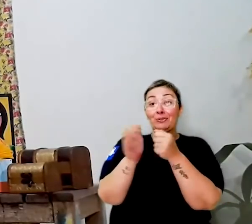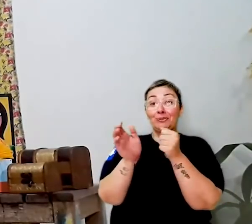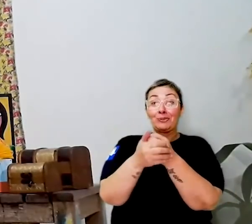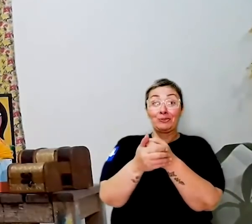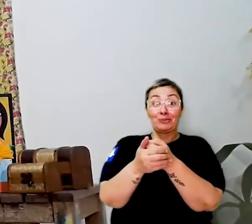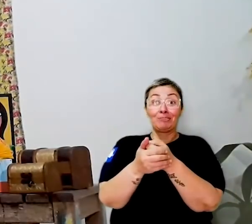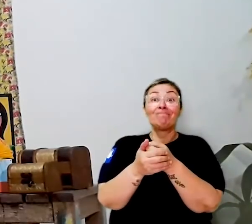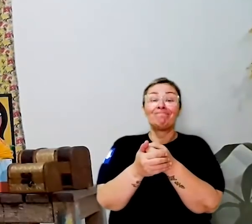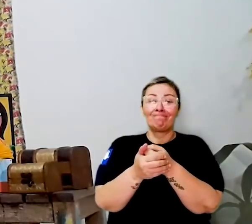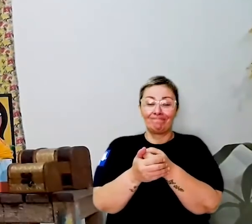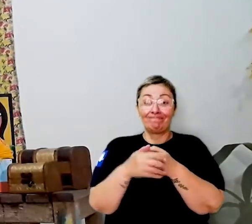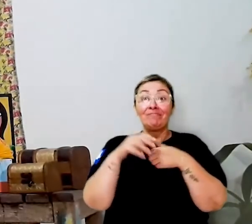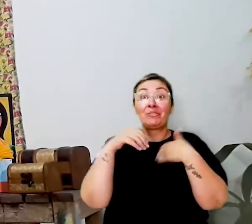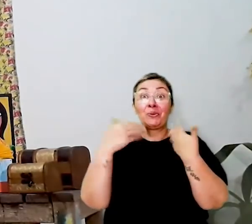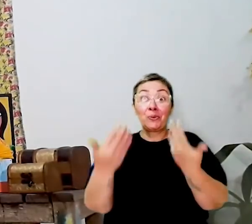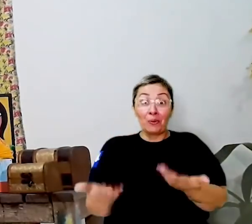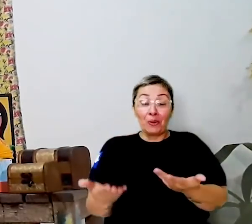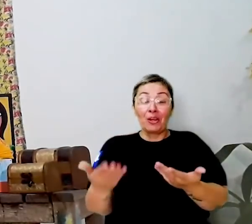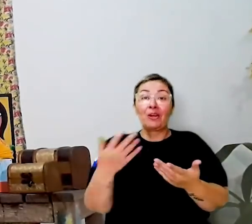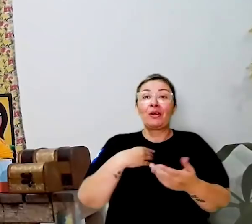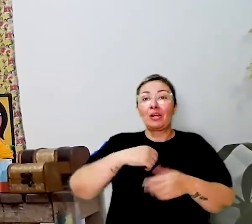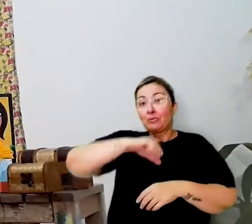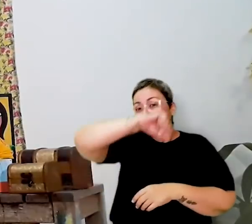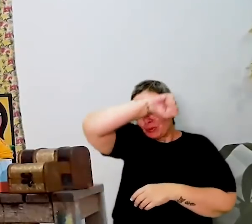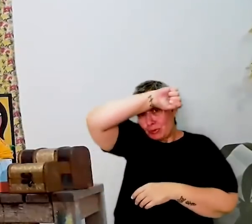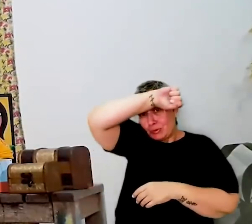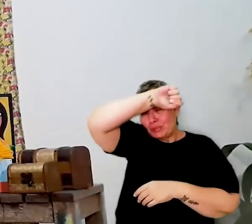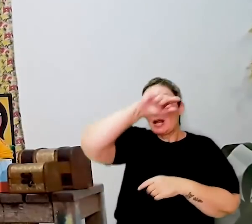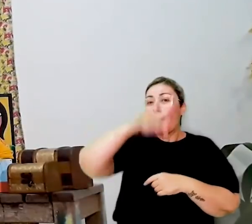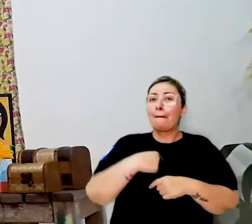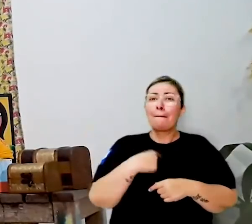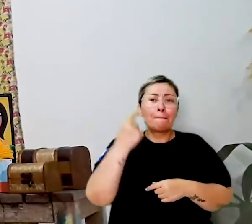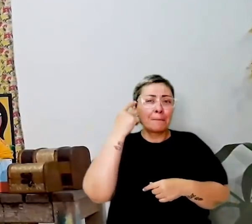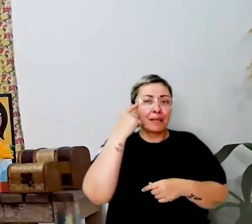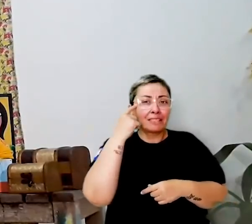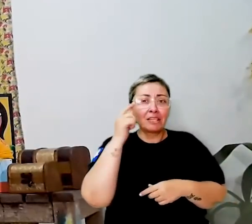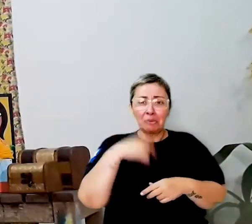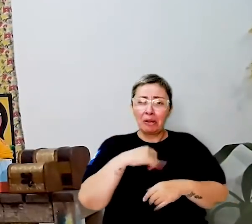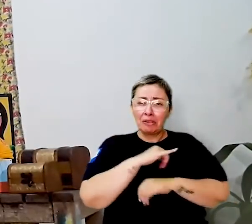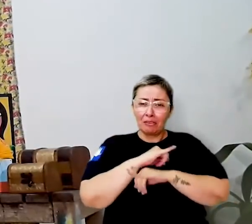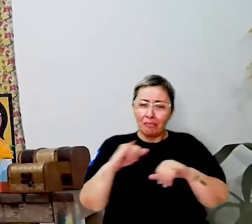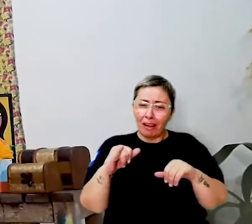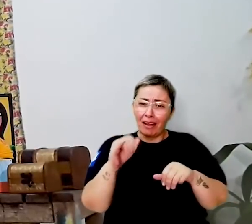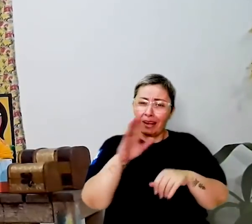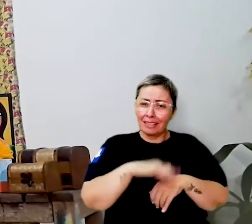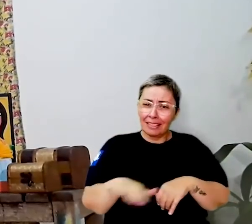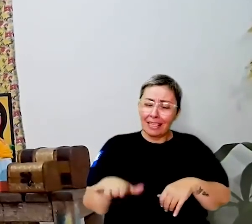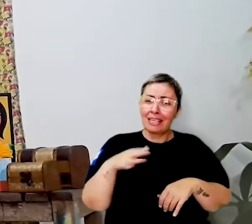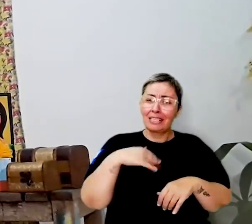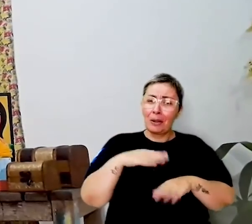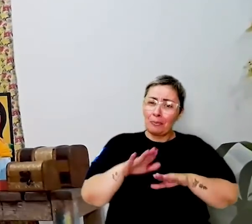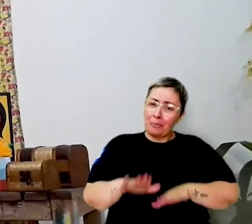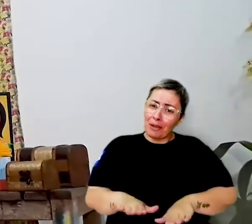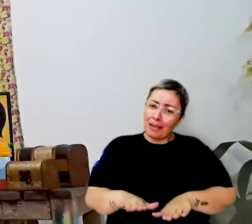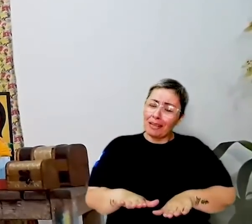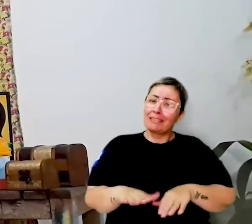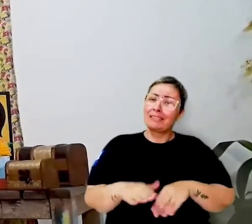Esconde-esconde. E pensando nisso, não é isso que a gente fala para as crianças ainda mais